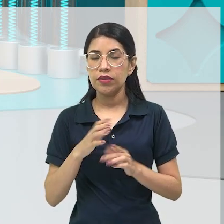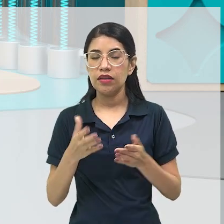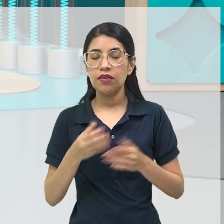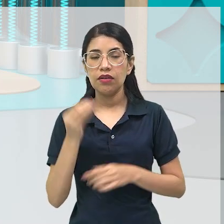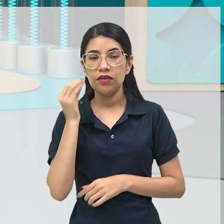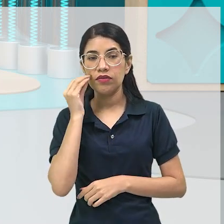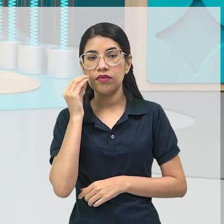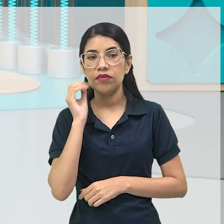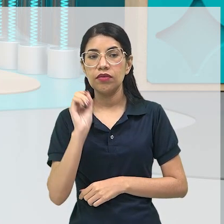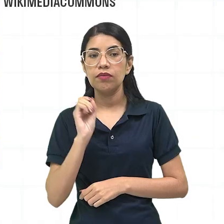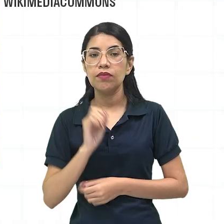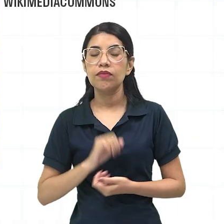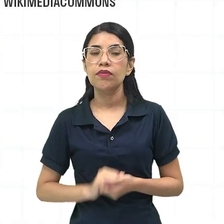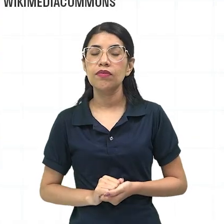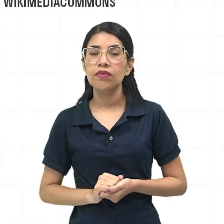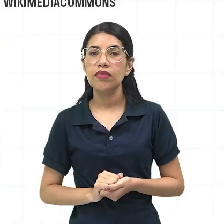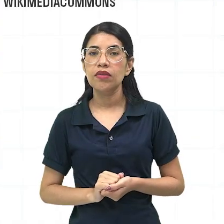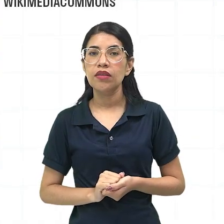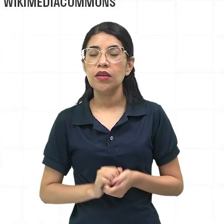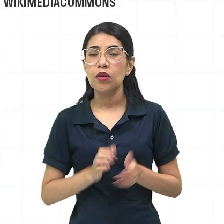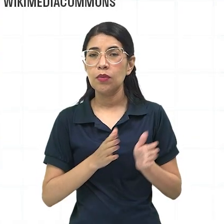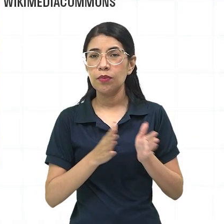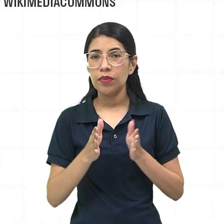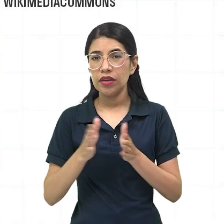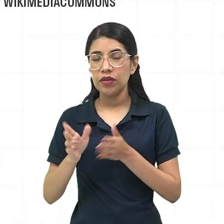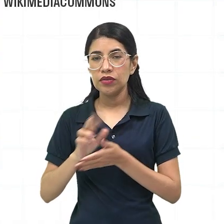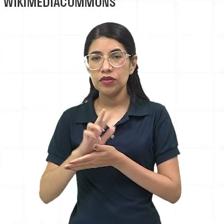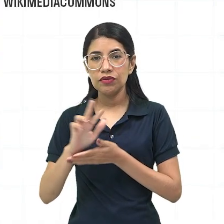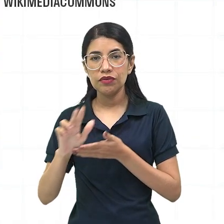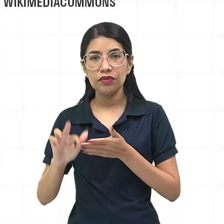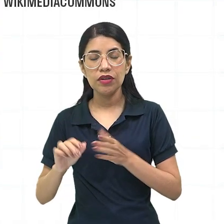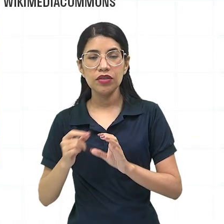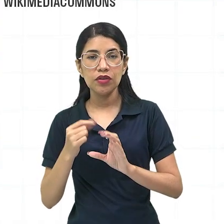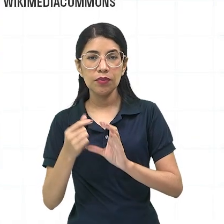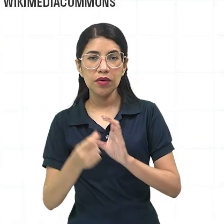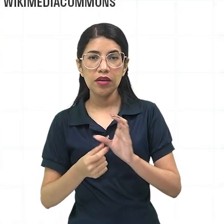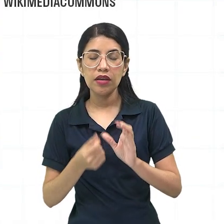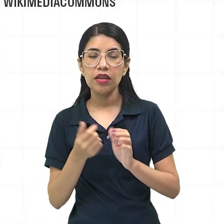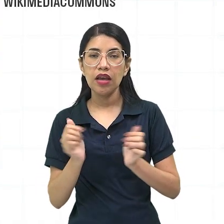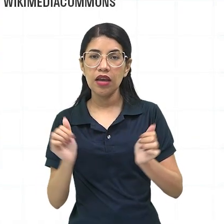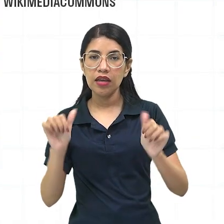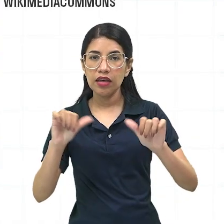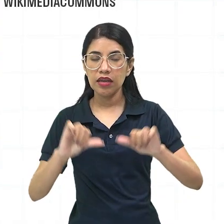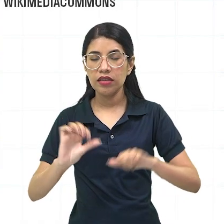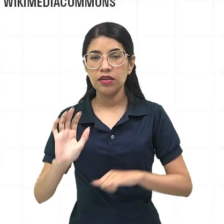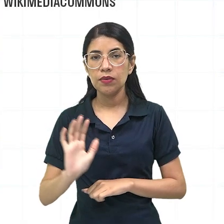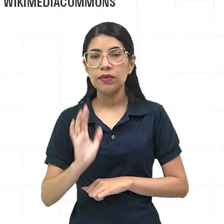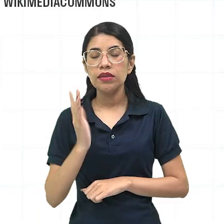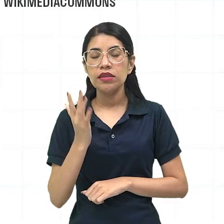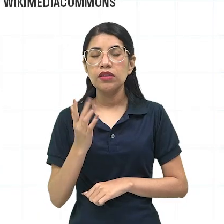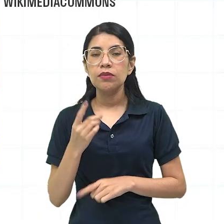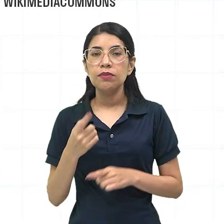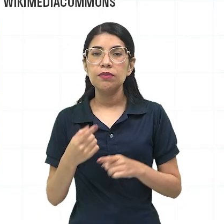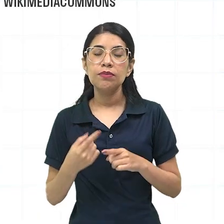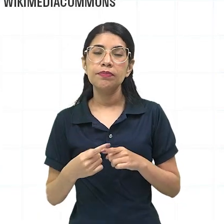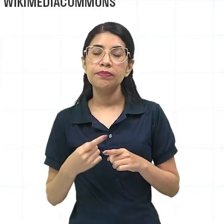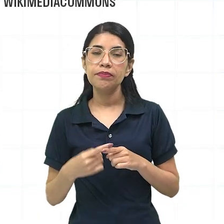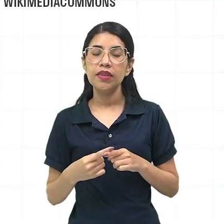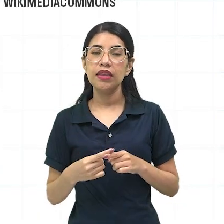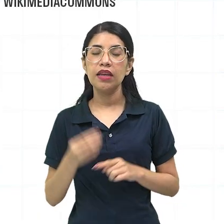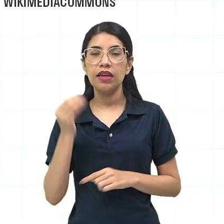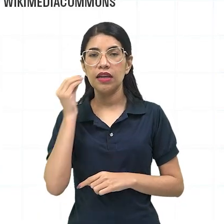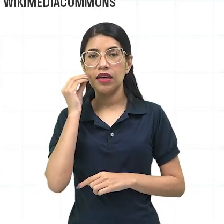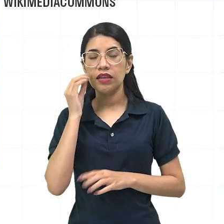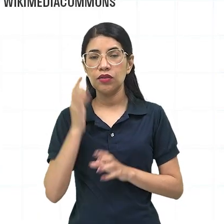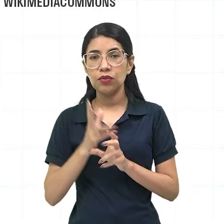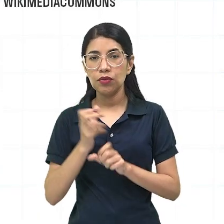ver que há vários momentos em que o capitalismo ele entra em crise e essa questão de buscar o lucro